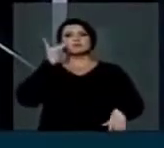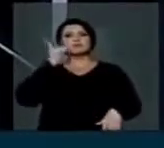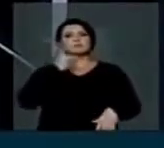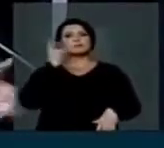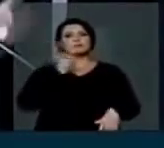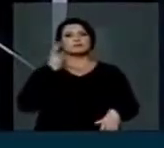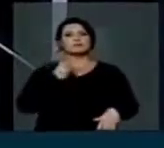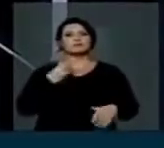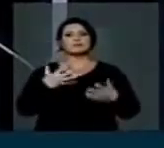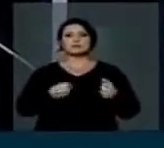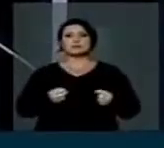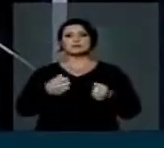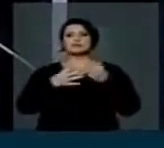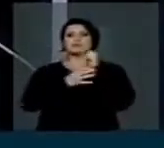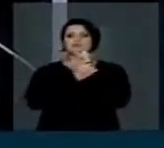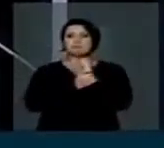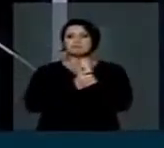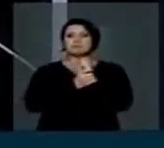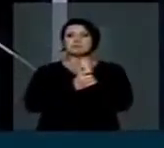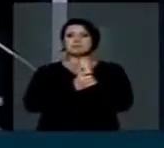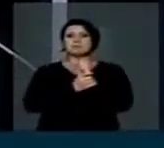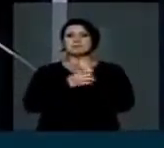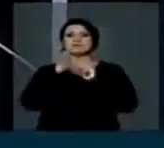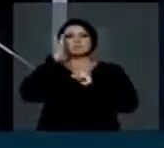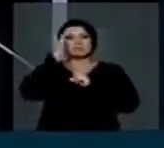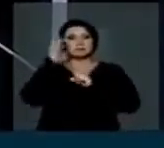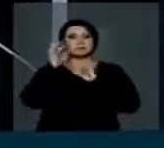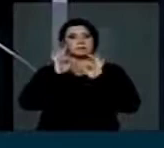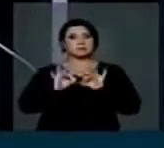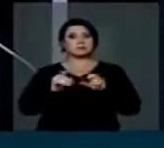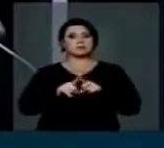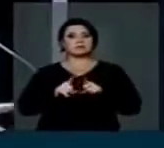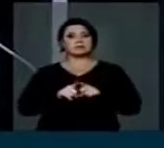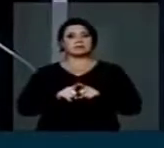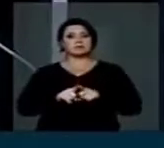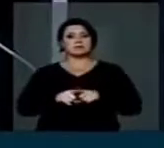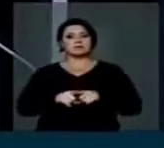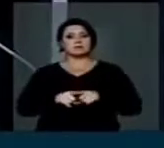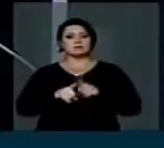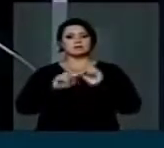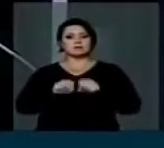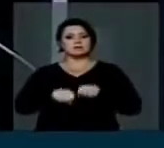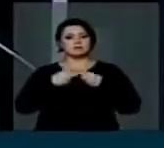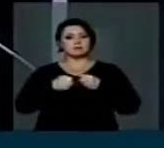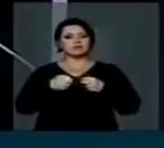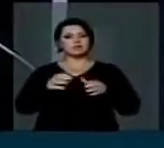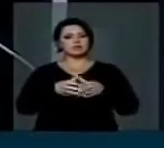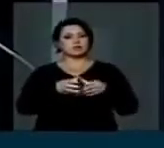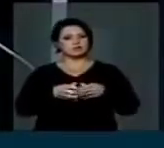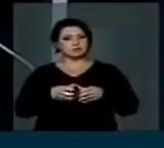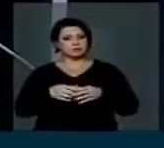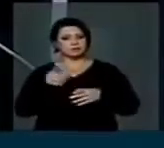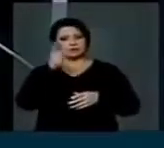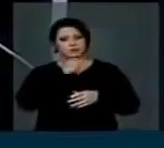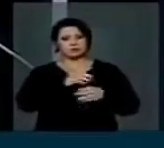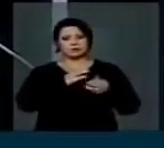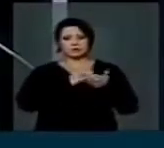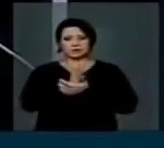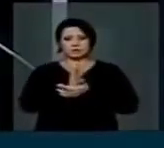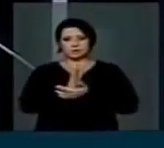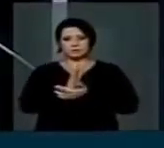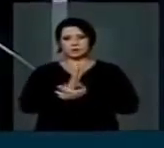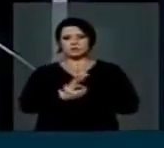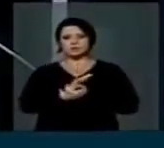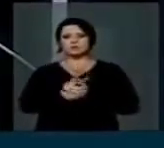e deputadas, que assegurem que amanhã, no novo dia do esforço concentrado, nós